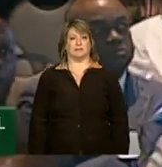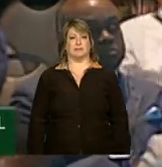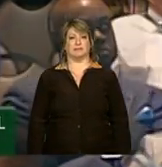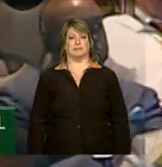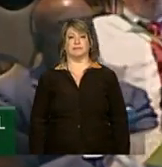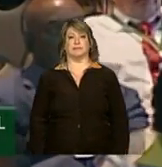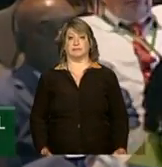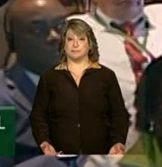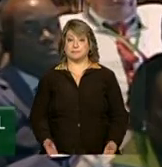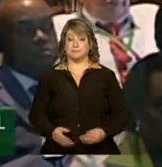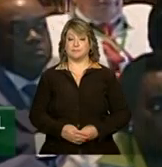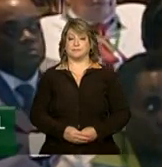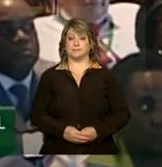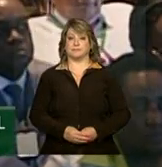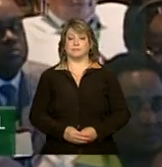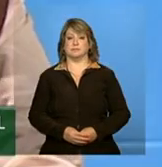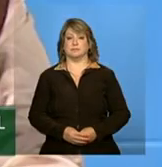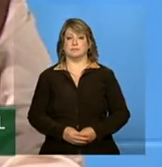E